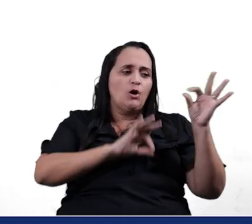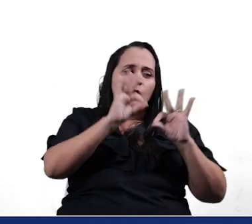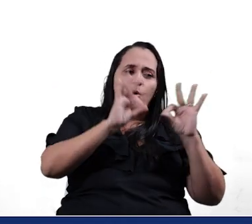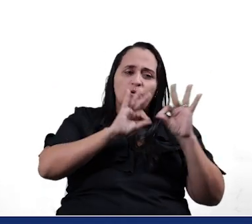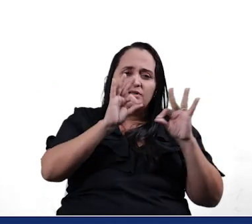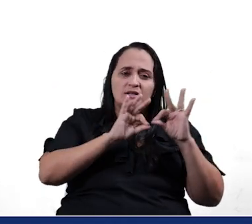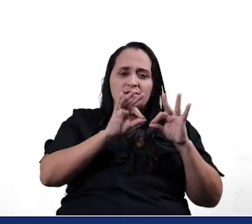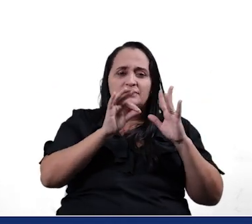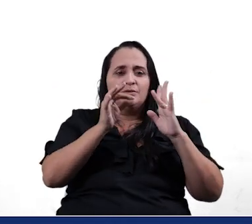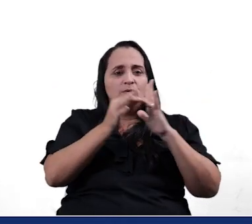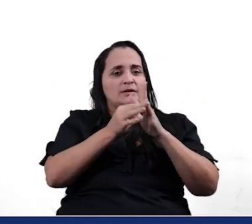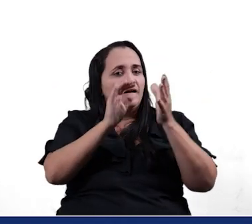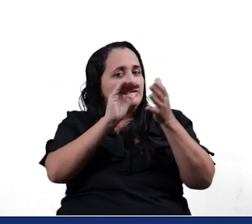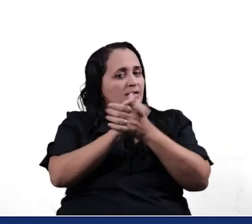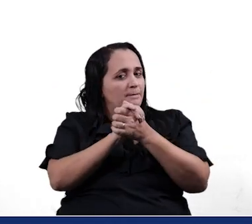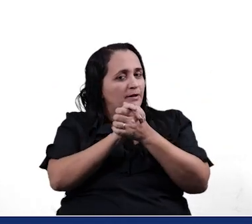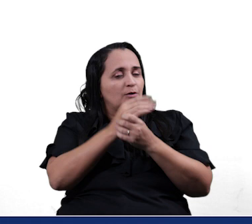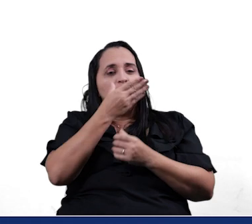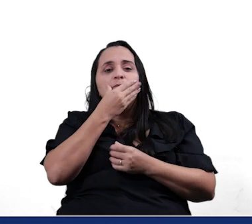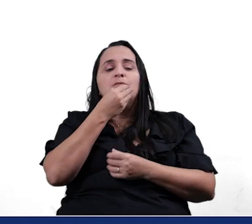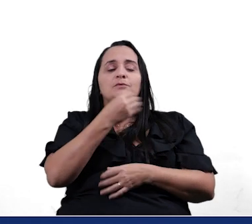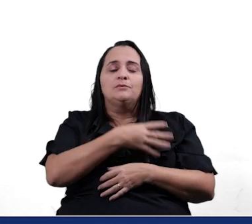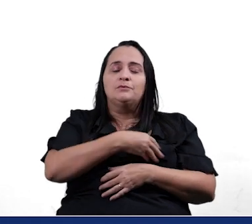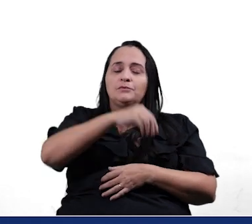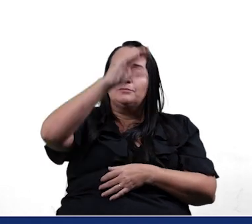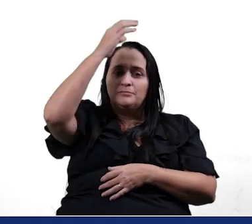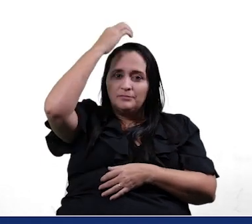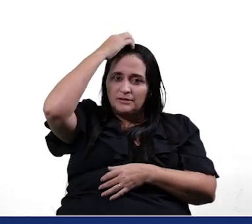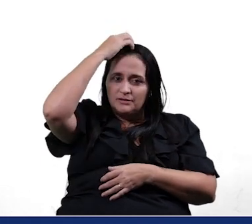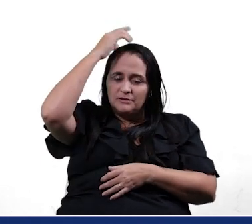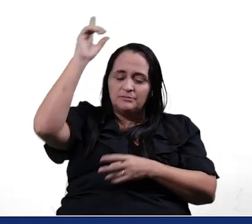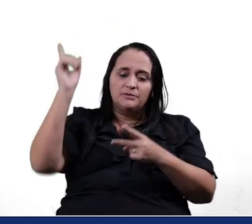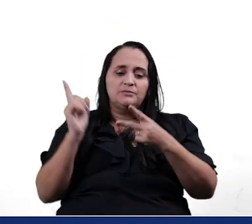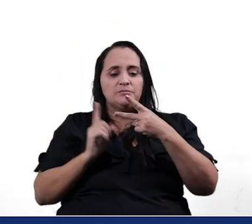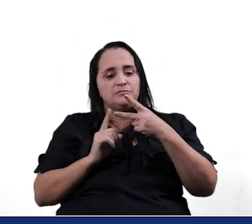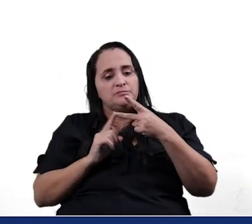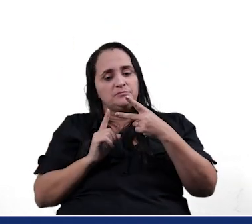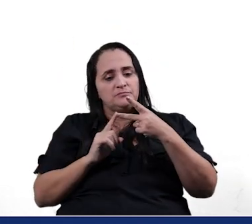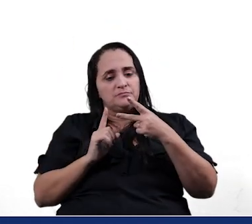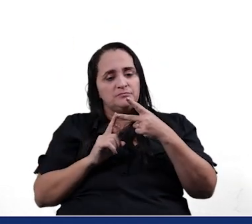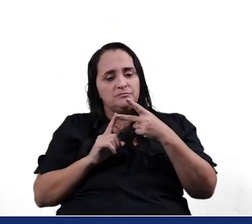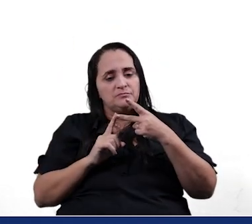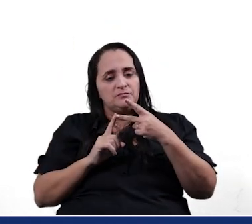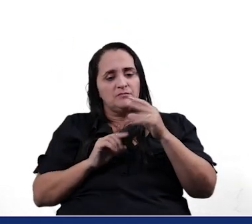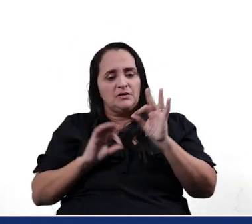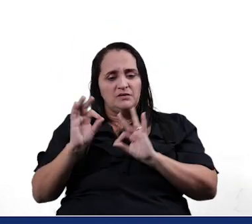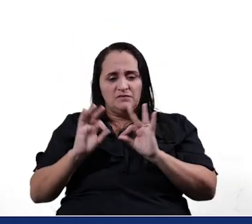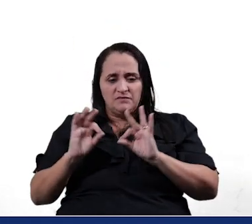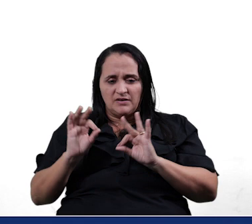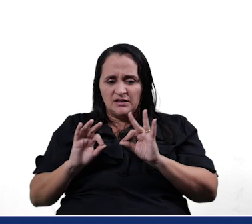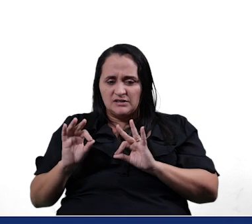príncipe? Ou como fazer uma cama de uma princesa? Como uma rainha descobriu uma princesa